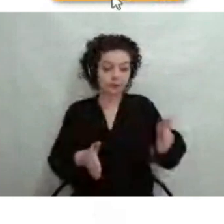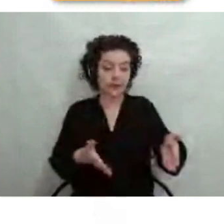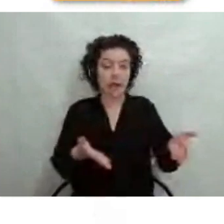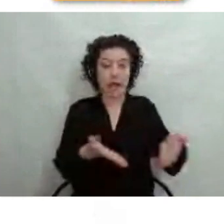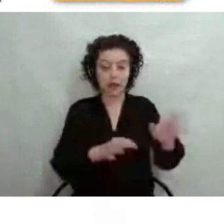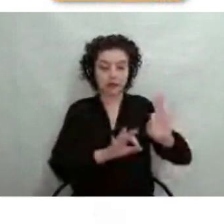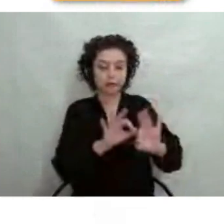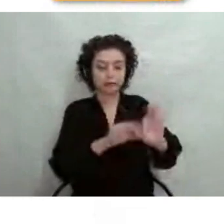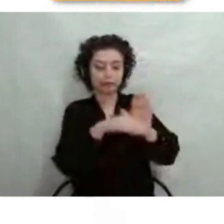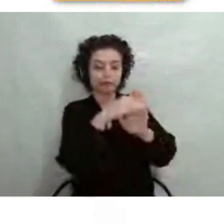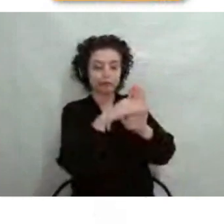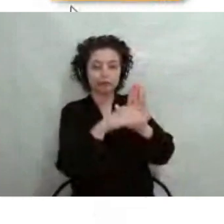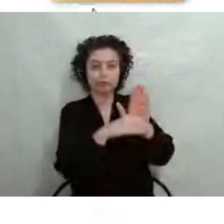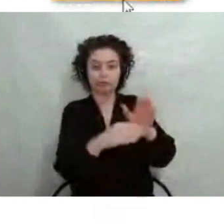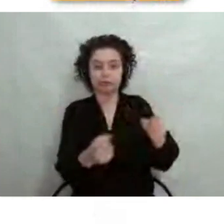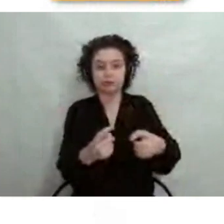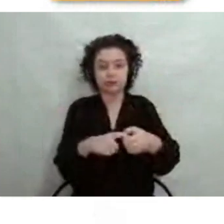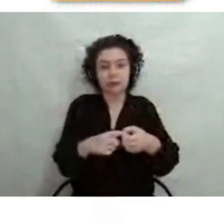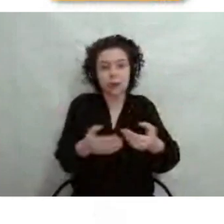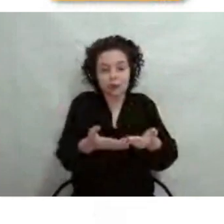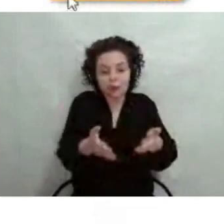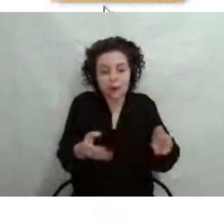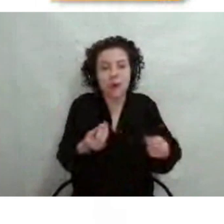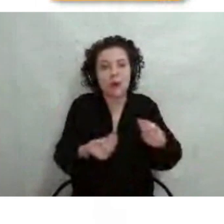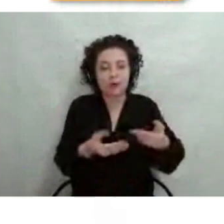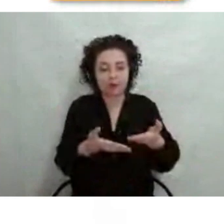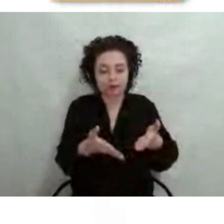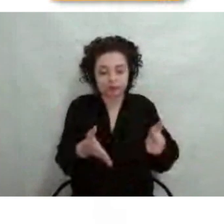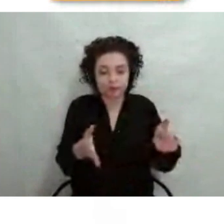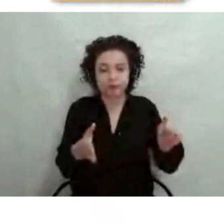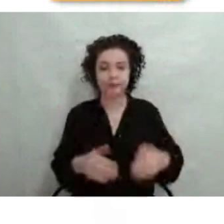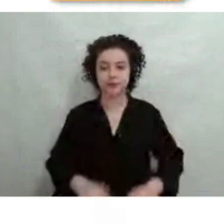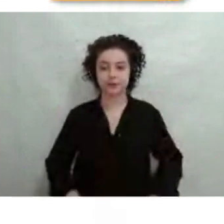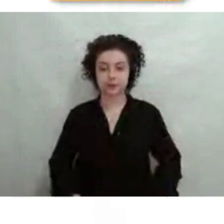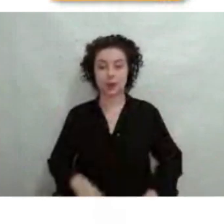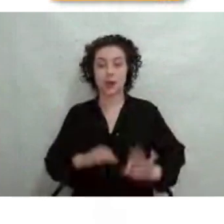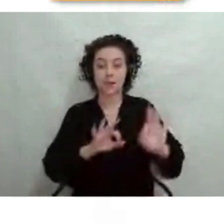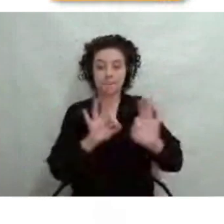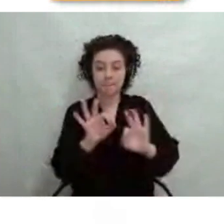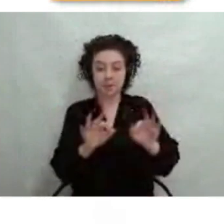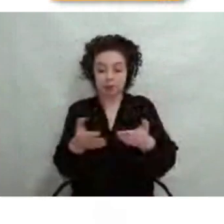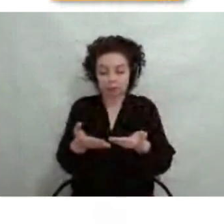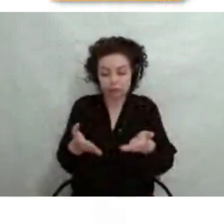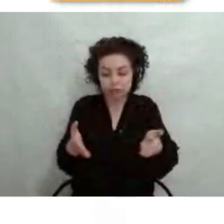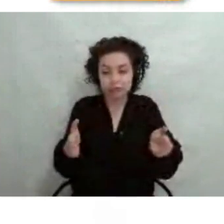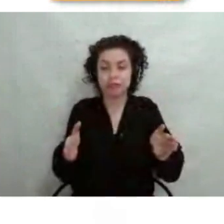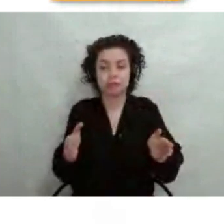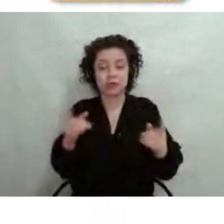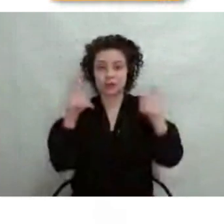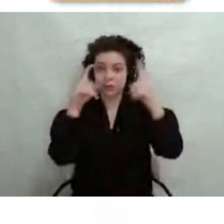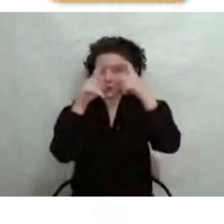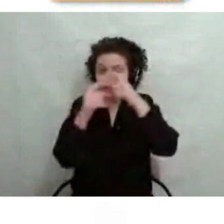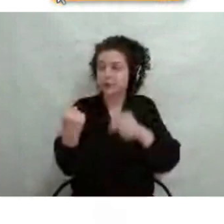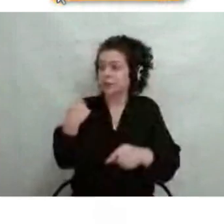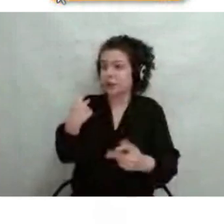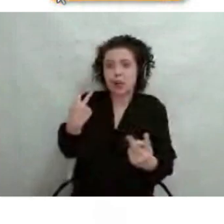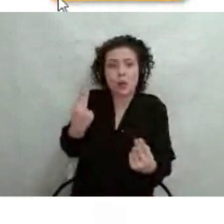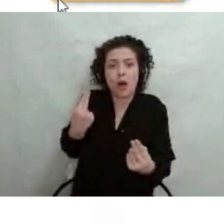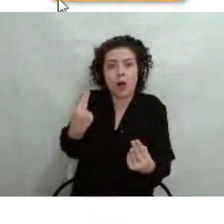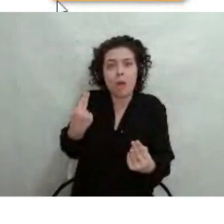de retorno. E eu queria dizer que o planejamento, o retorno, está sendo tão difícil como o início, porque é uma